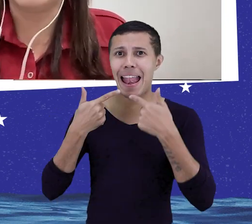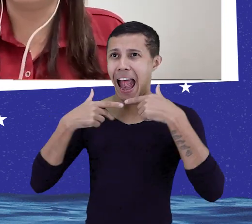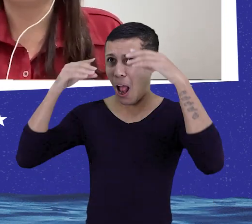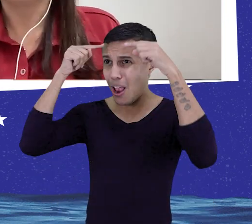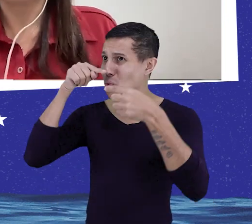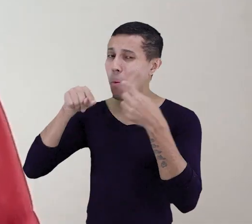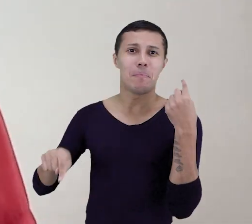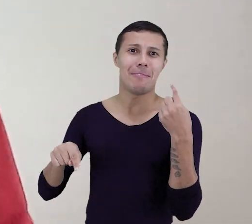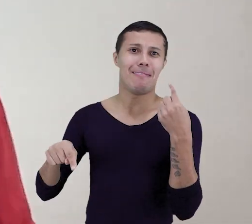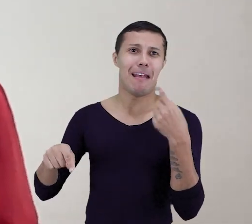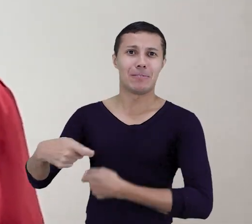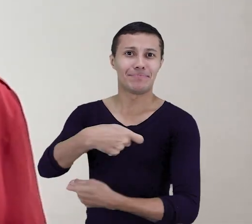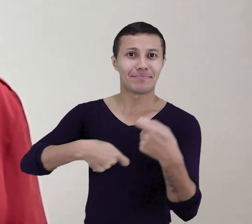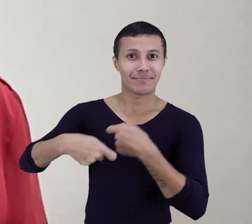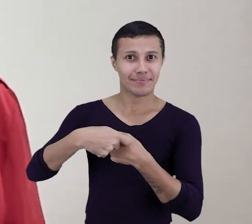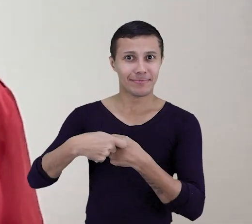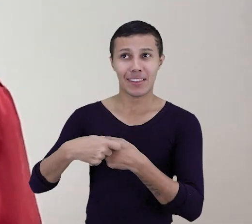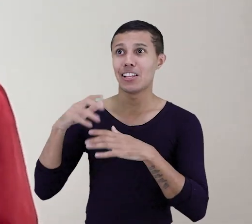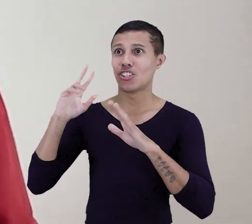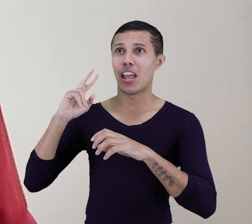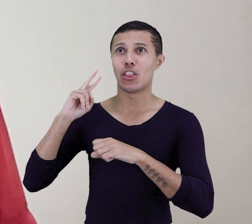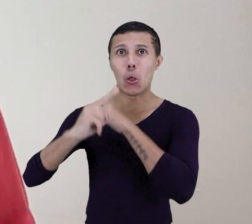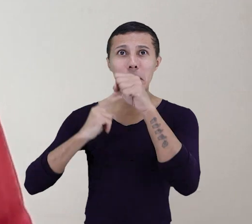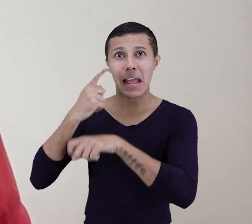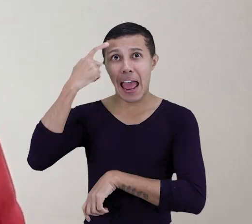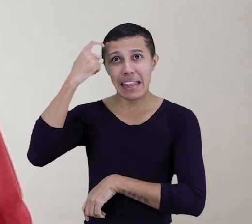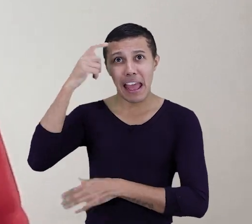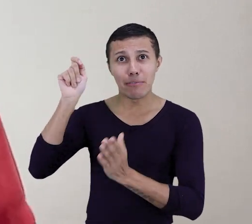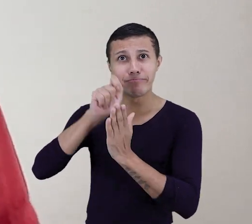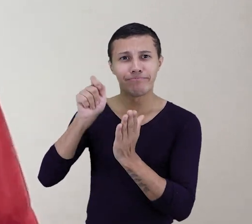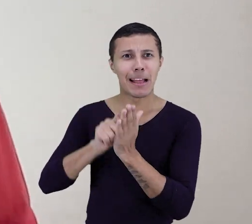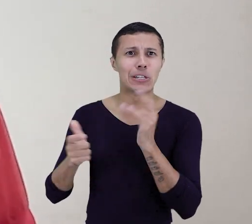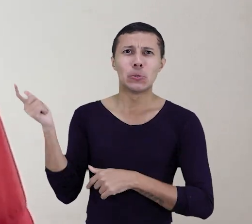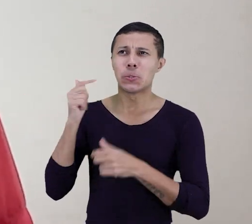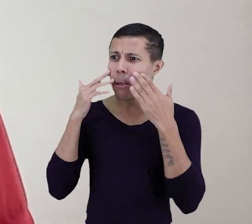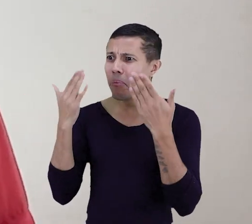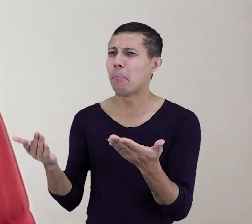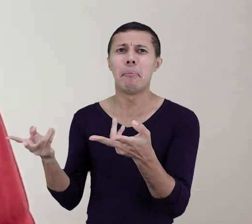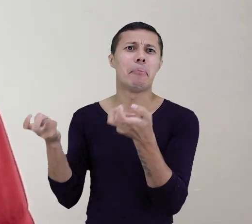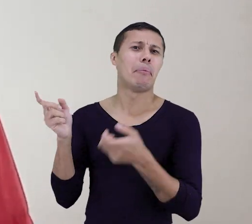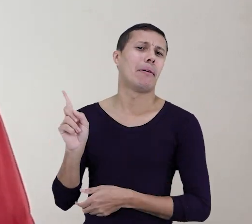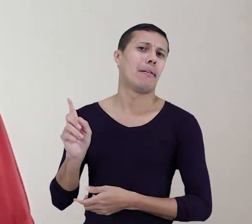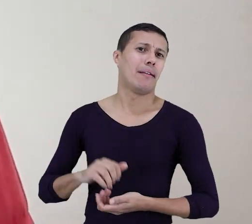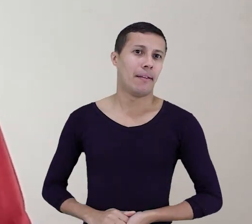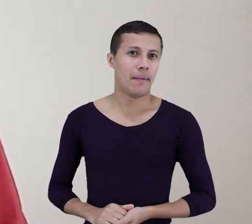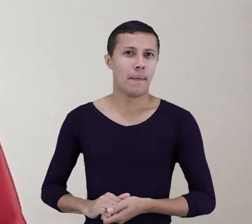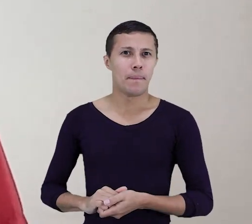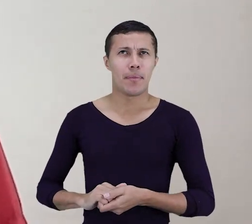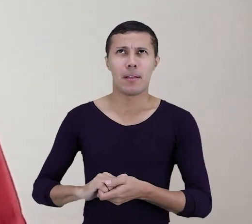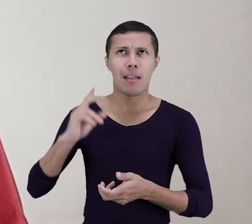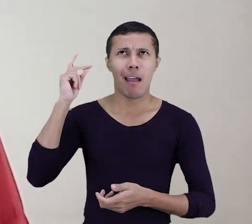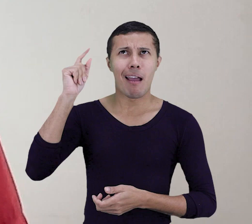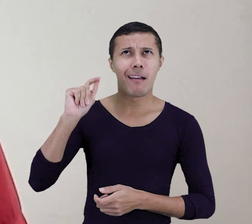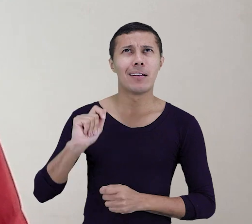estava adequada. Então, mesmo com 2 anos de ideia, a gente não conseguia ver isso. E essa viradinha de chave, não,